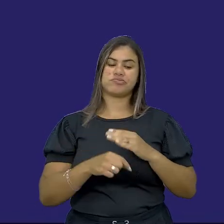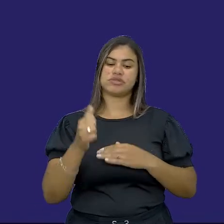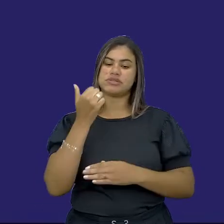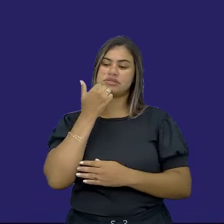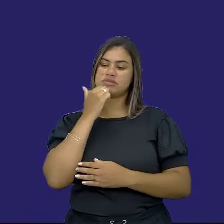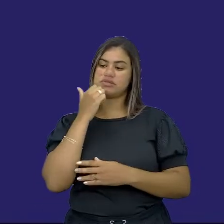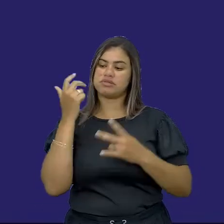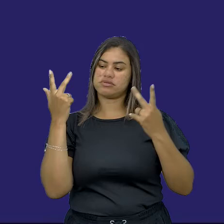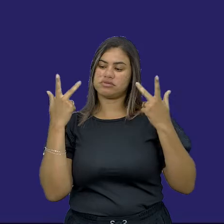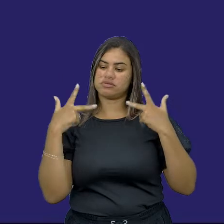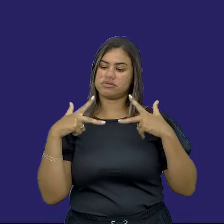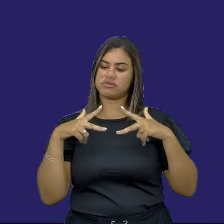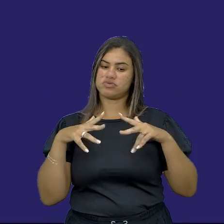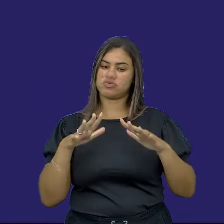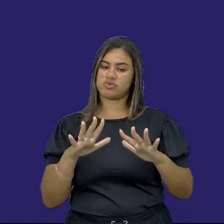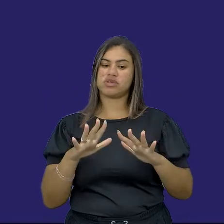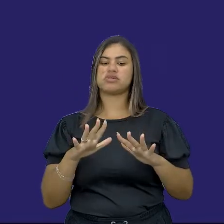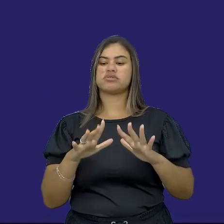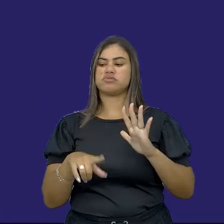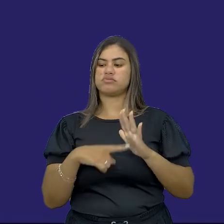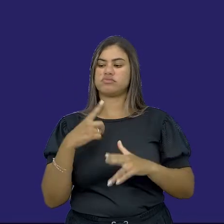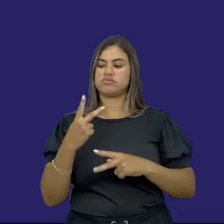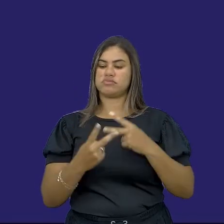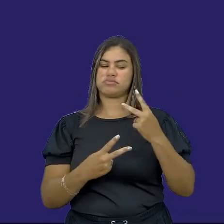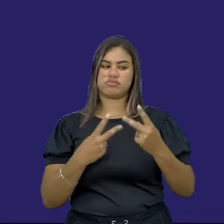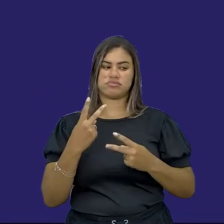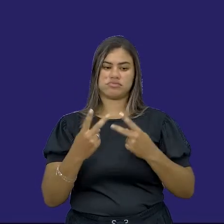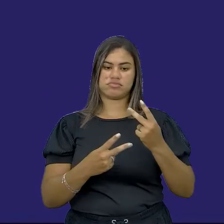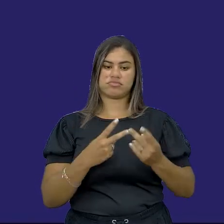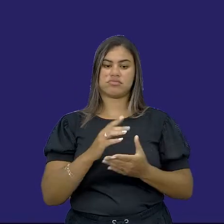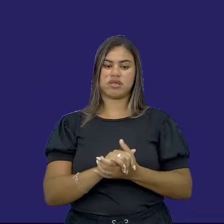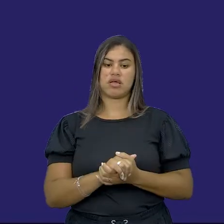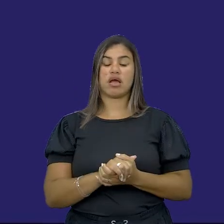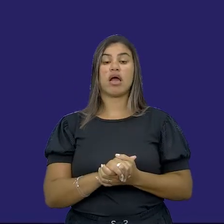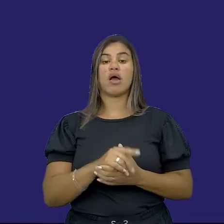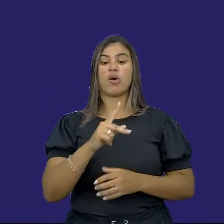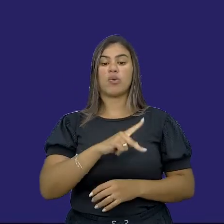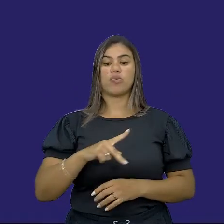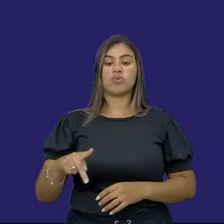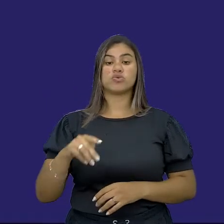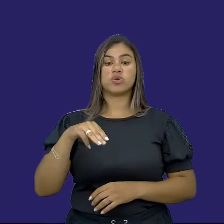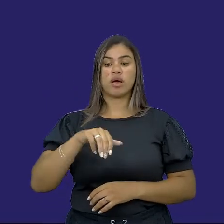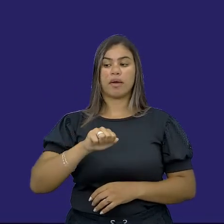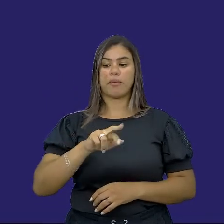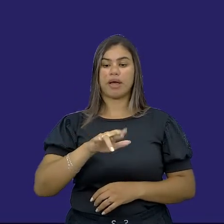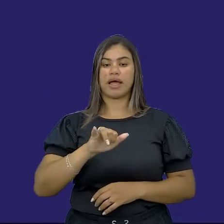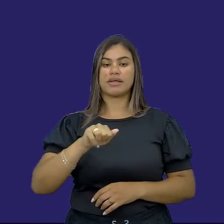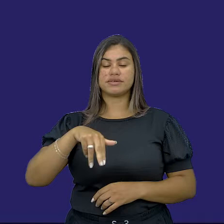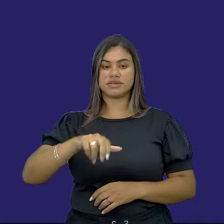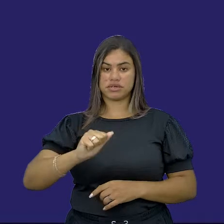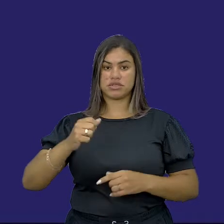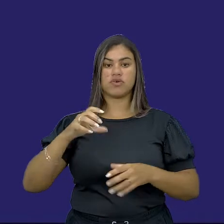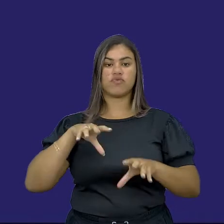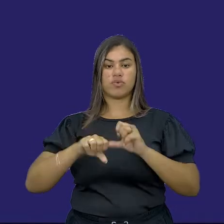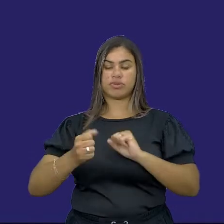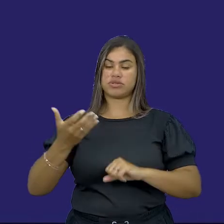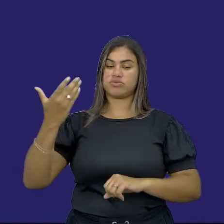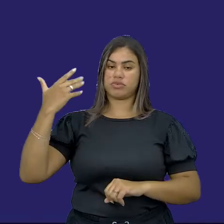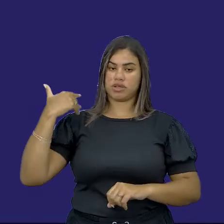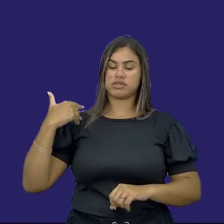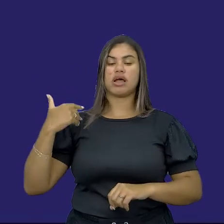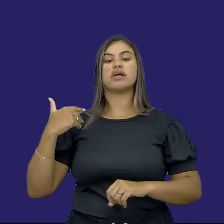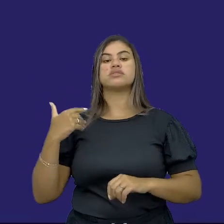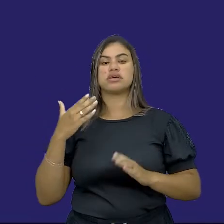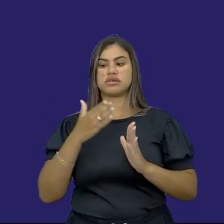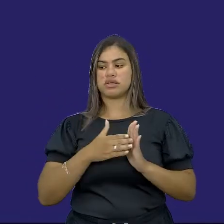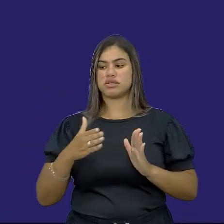bimestre. Então, assim como a coordenadora da equipe formativa, a professora Mariana, comentou na formação passada, a de